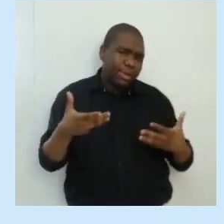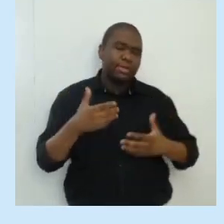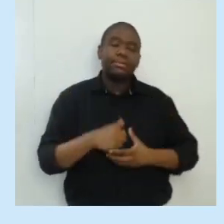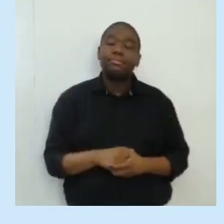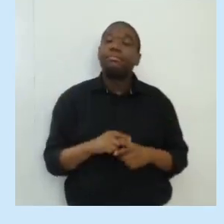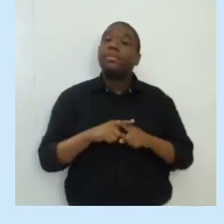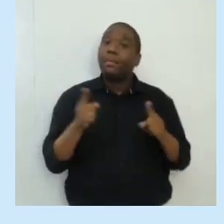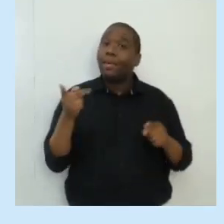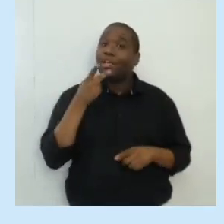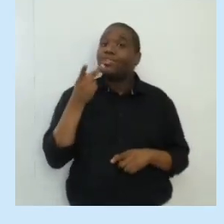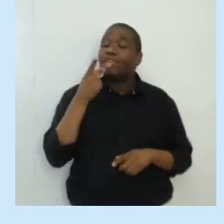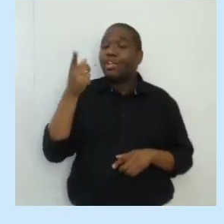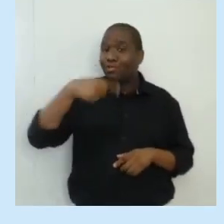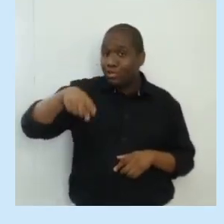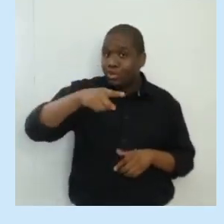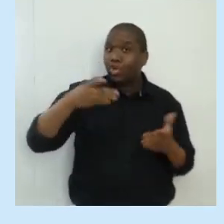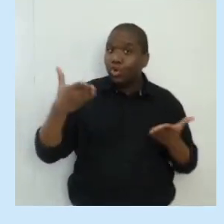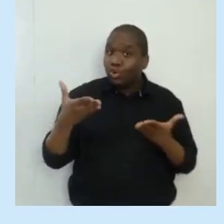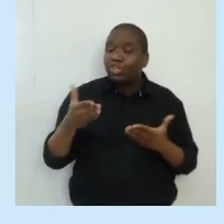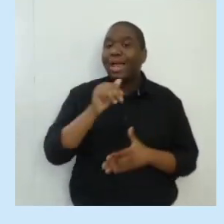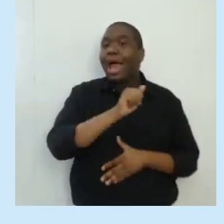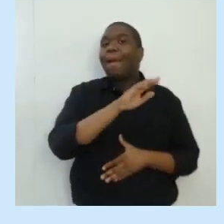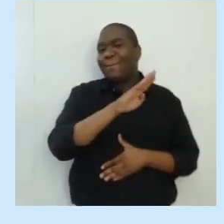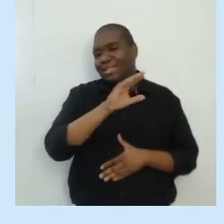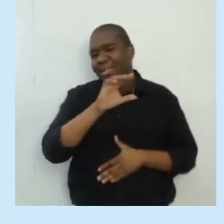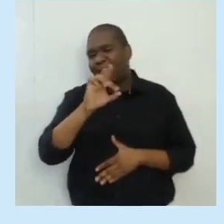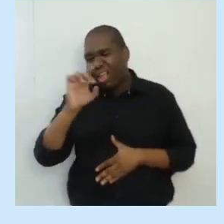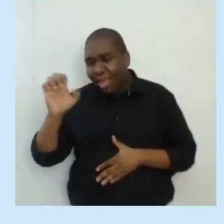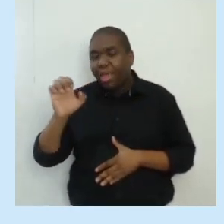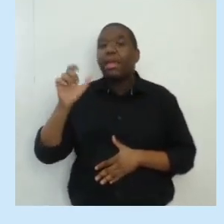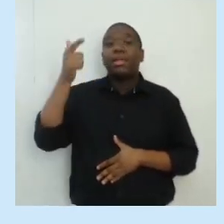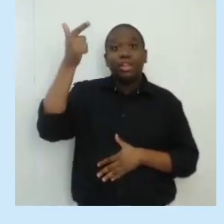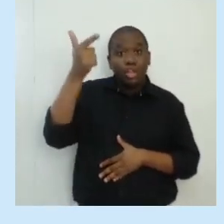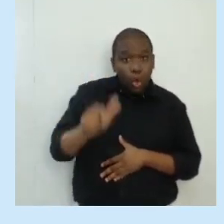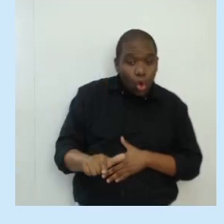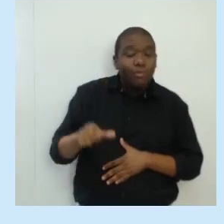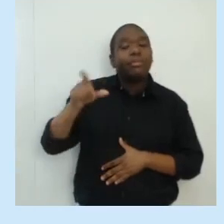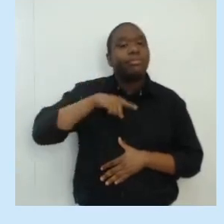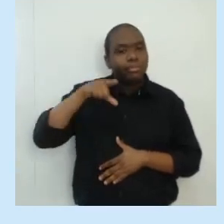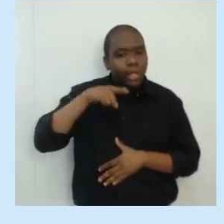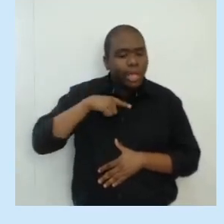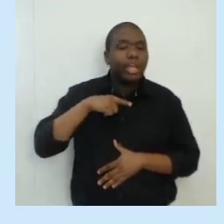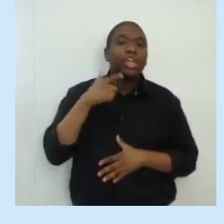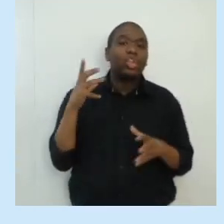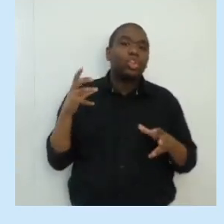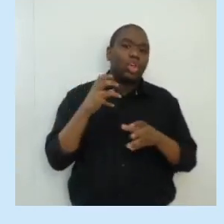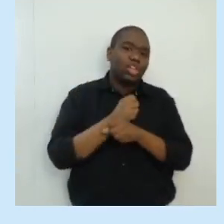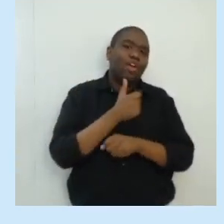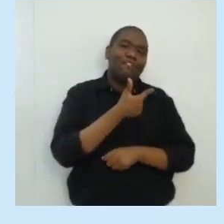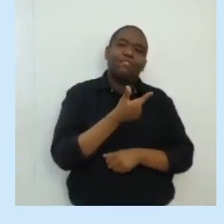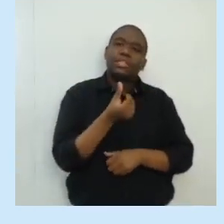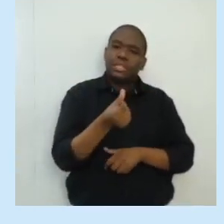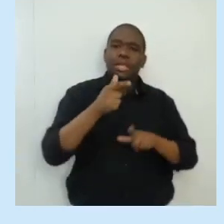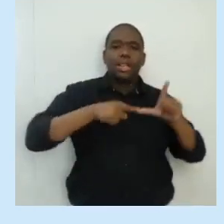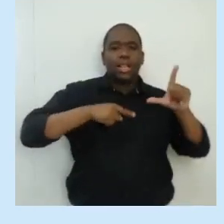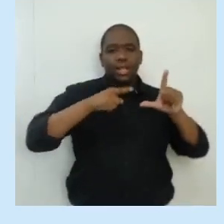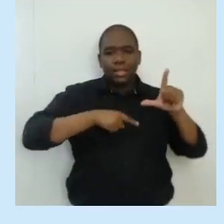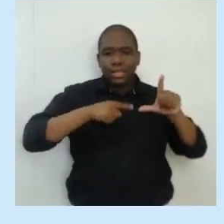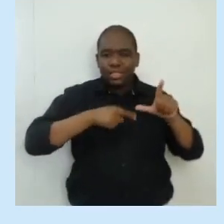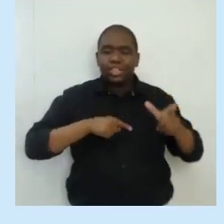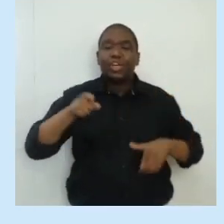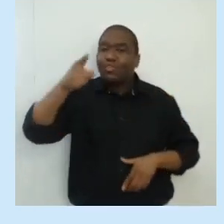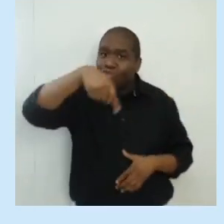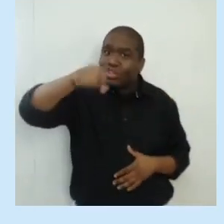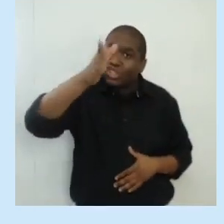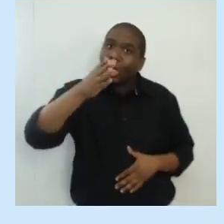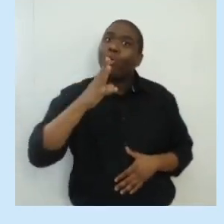vocês, hoje o nosso alfabeto, mais uma vez, ele contém 26 letras, que vocês já